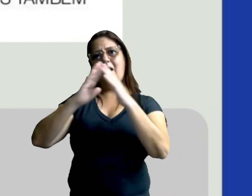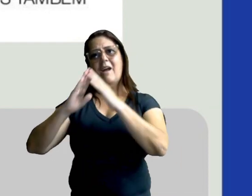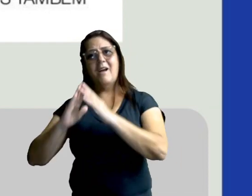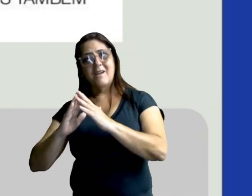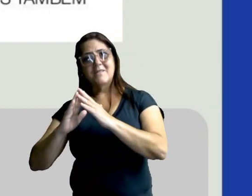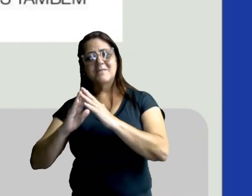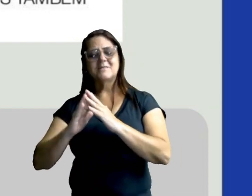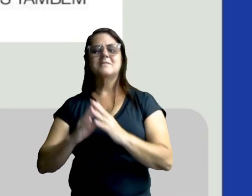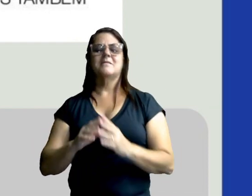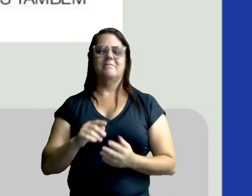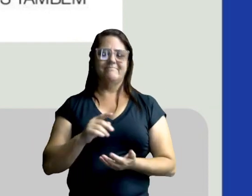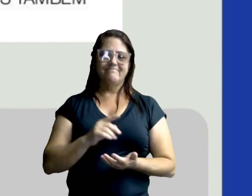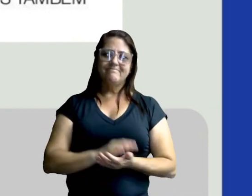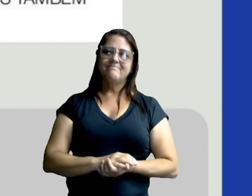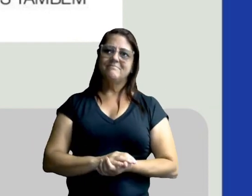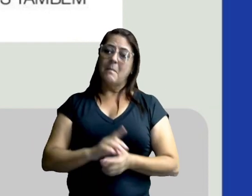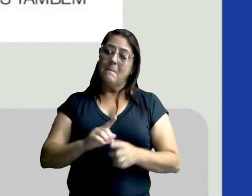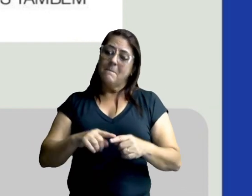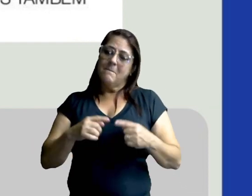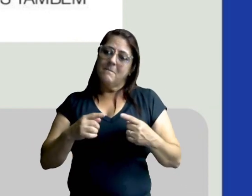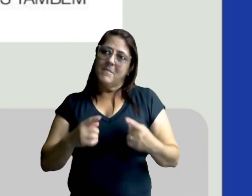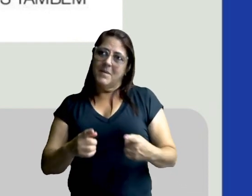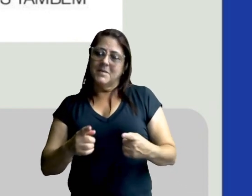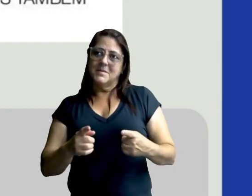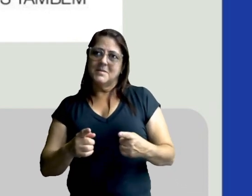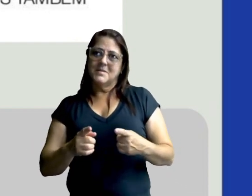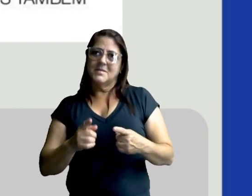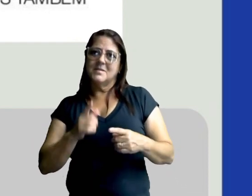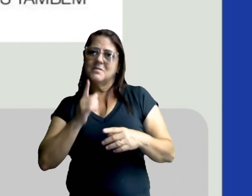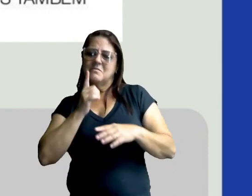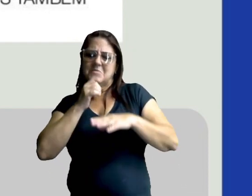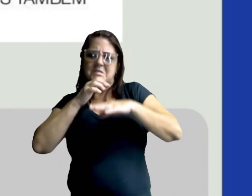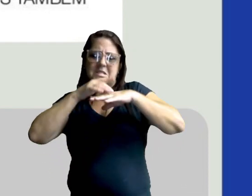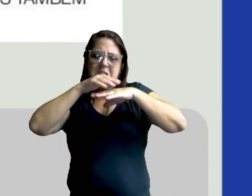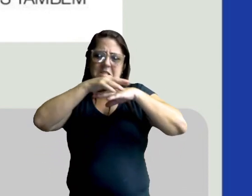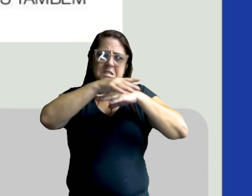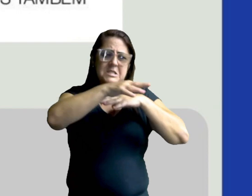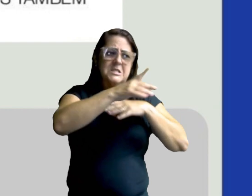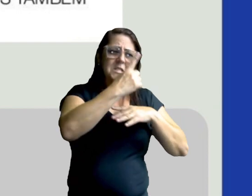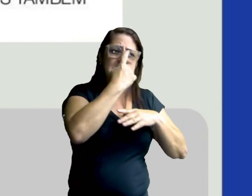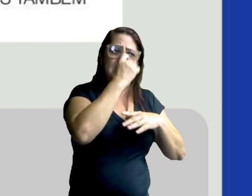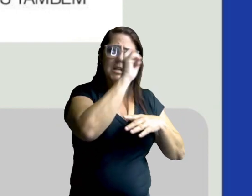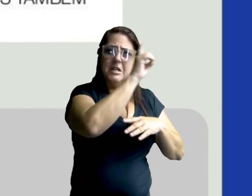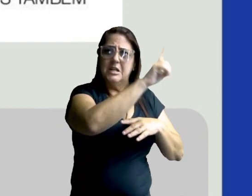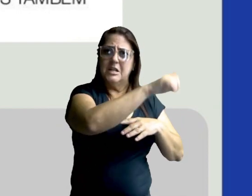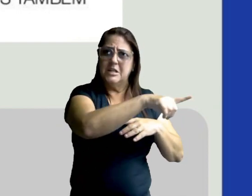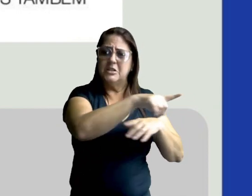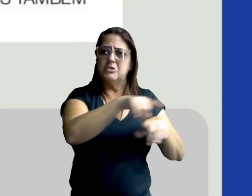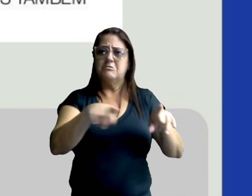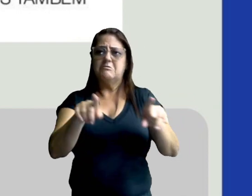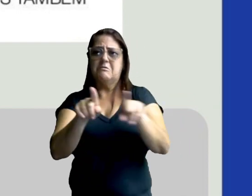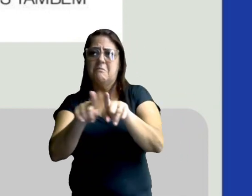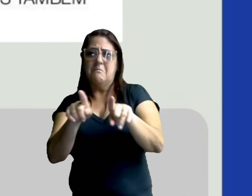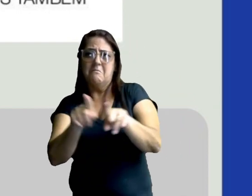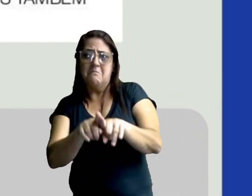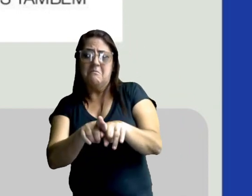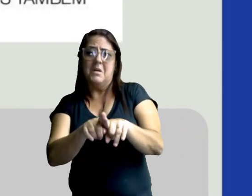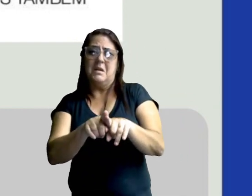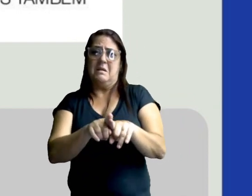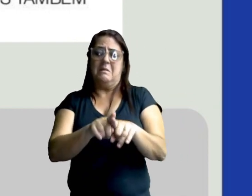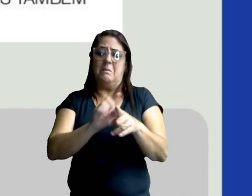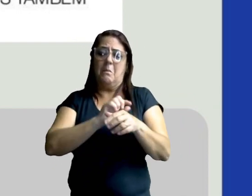moradias, isso mesmo. Mas o despejo de lixo e outros resíduos também altera